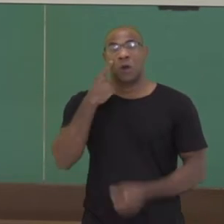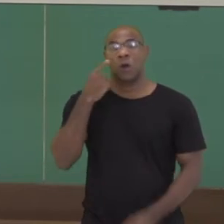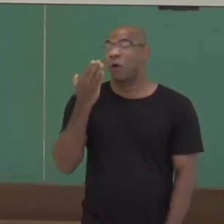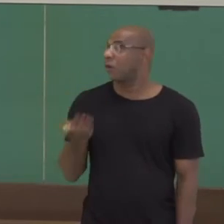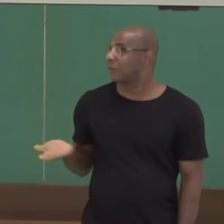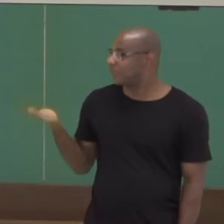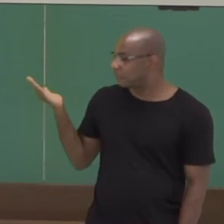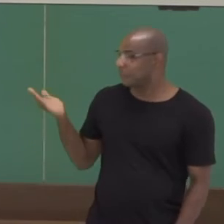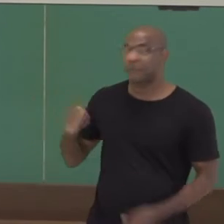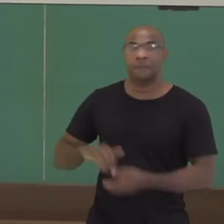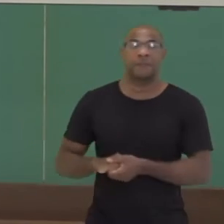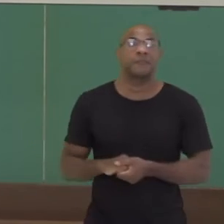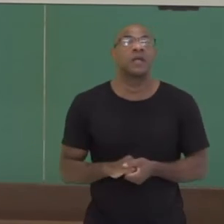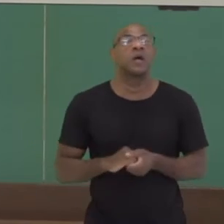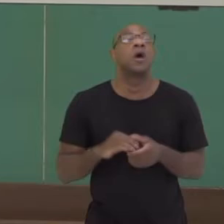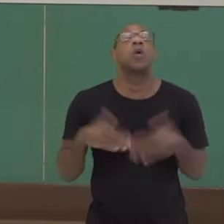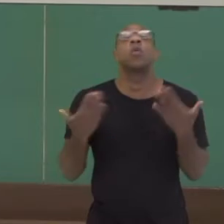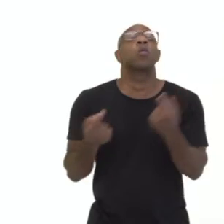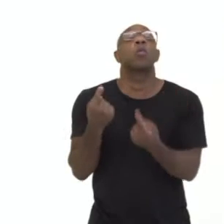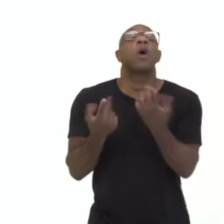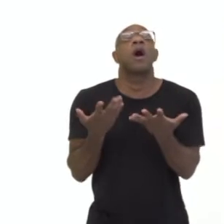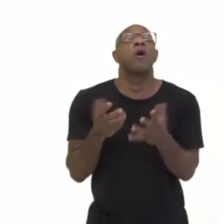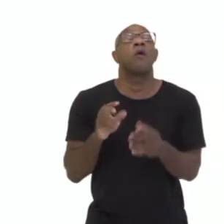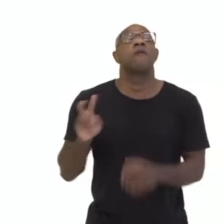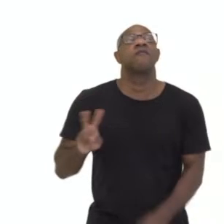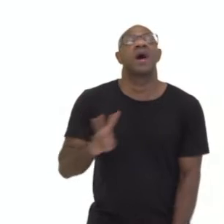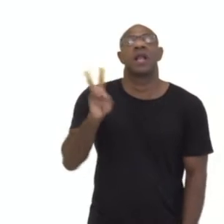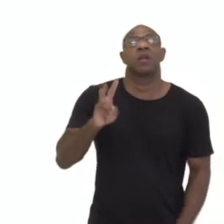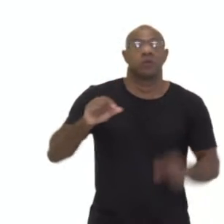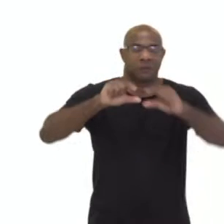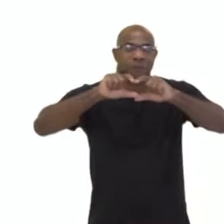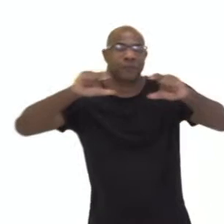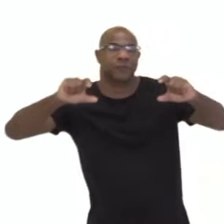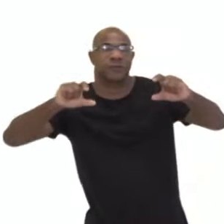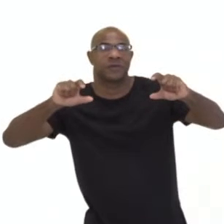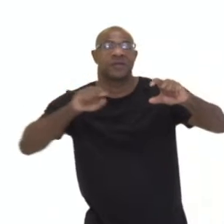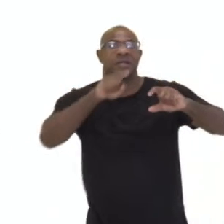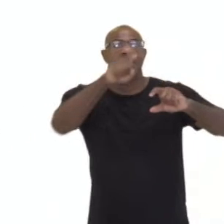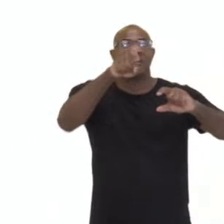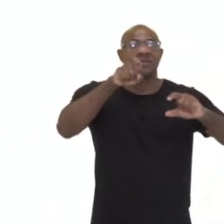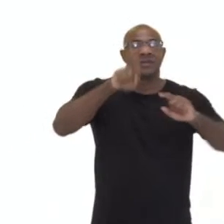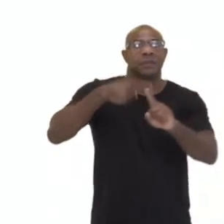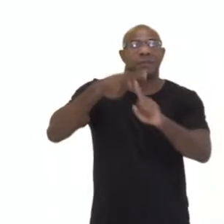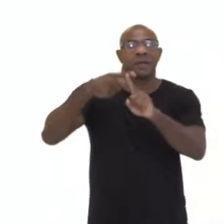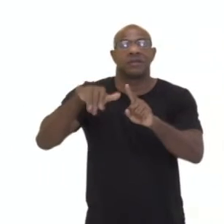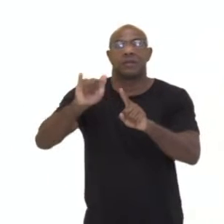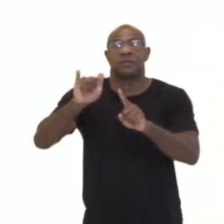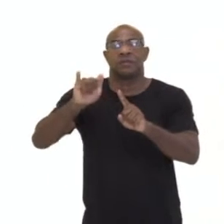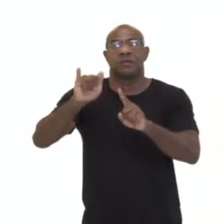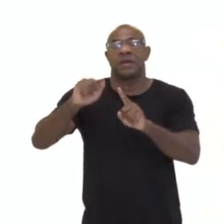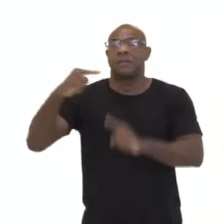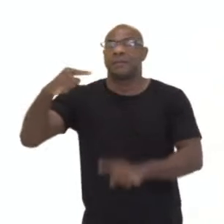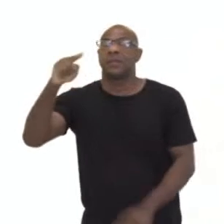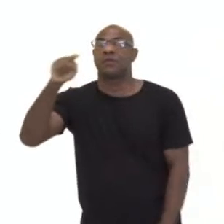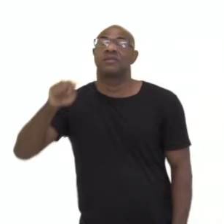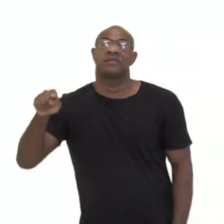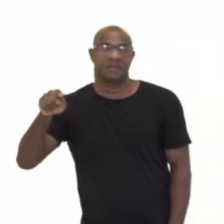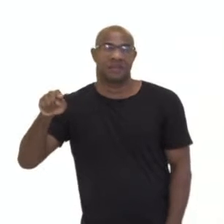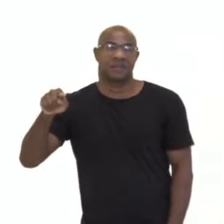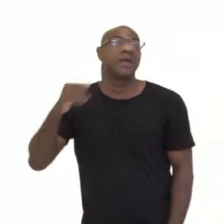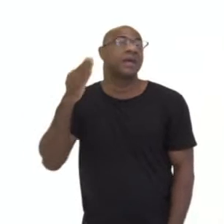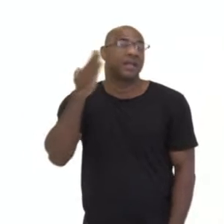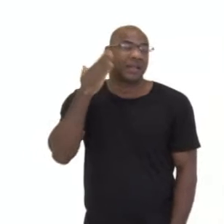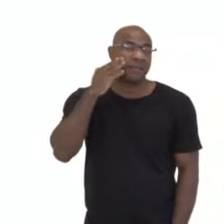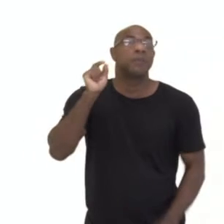atenção. Qual o valor da expressão x mais y menos z?